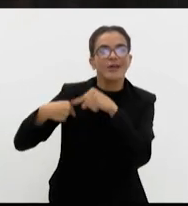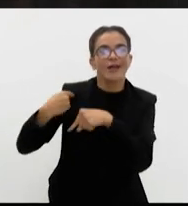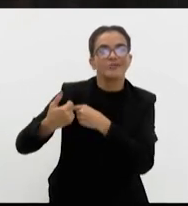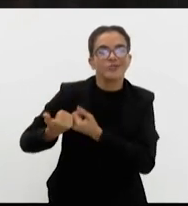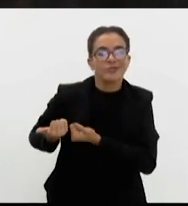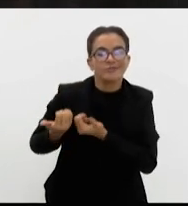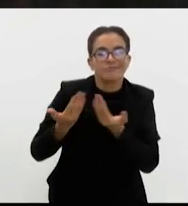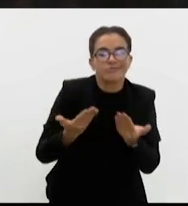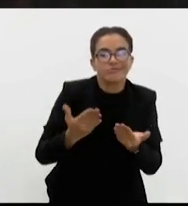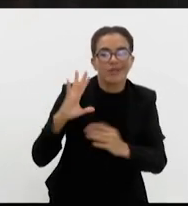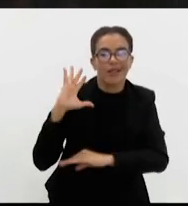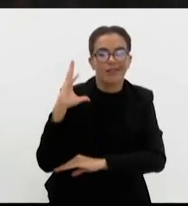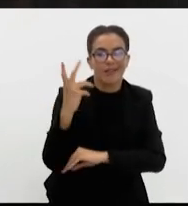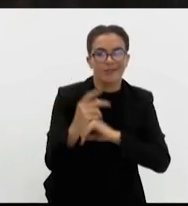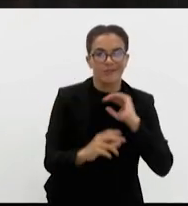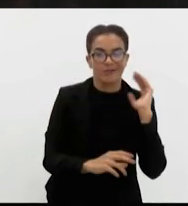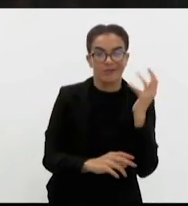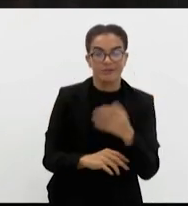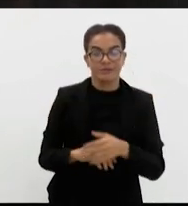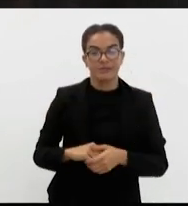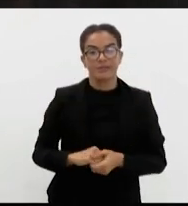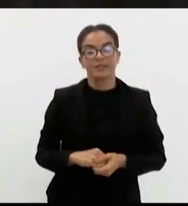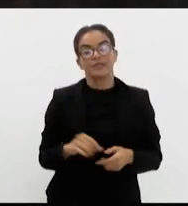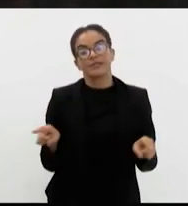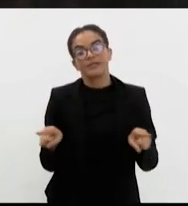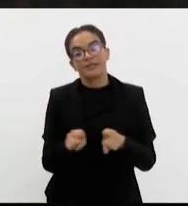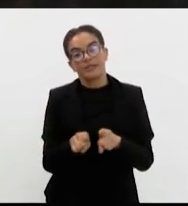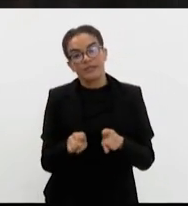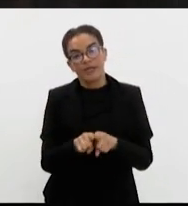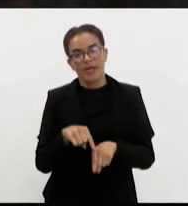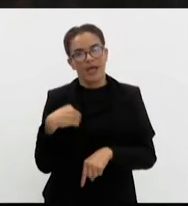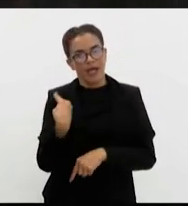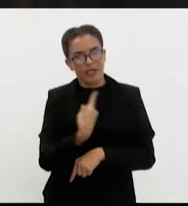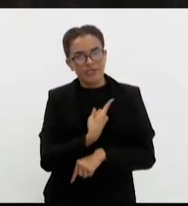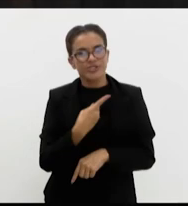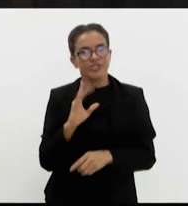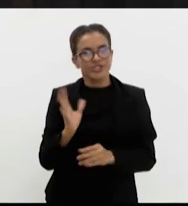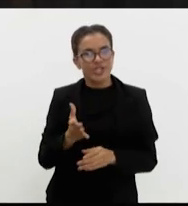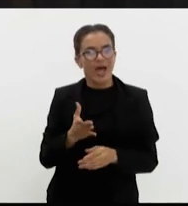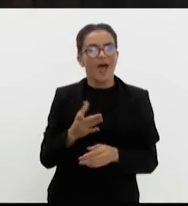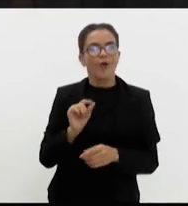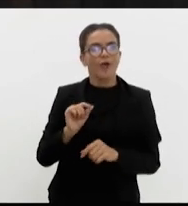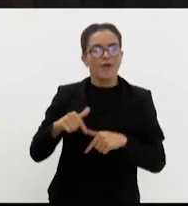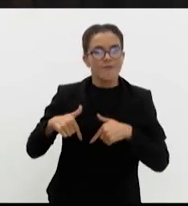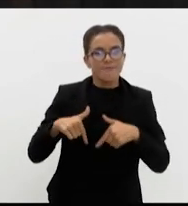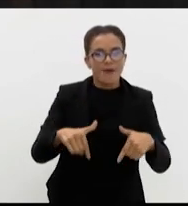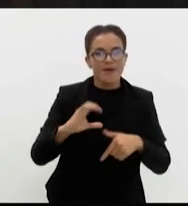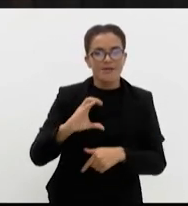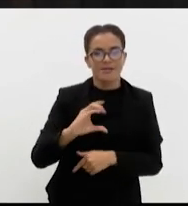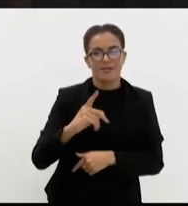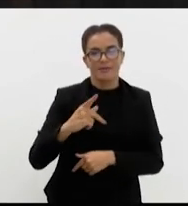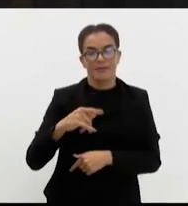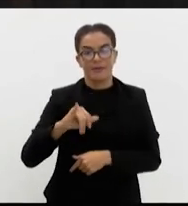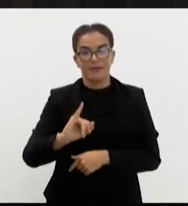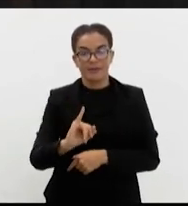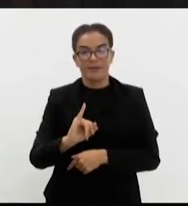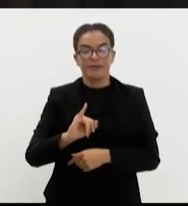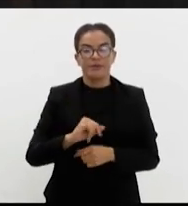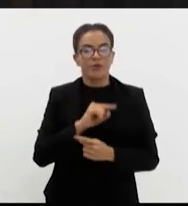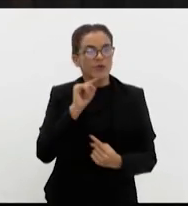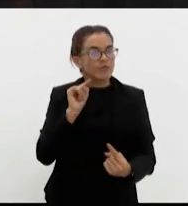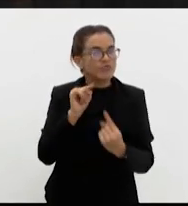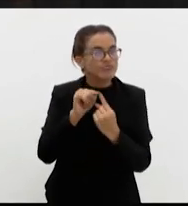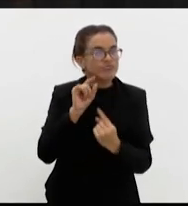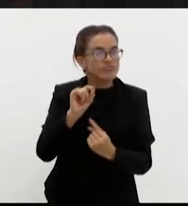por ponto que é essencial e a gente tem utilizado a nossa CPI dos serviços Delegados para esse fim cobrando